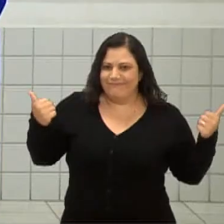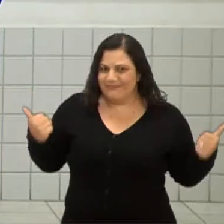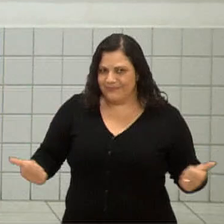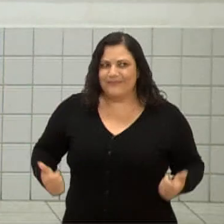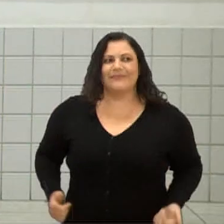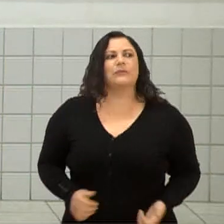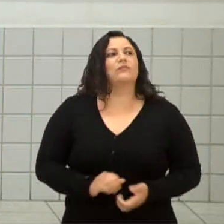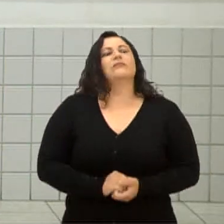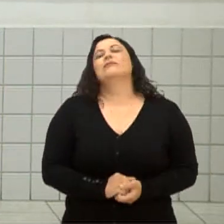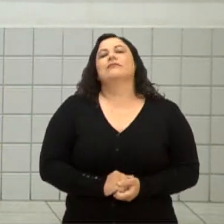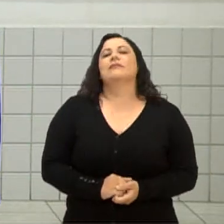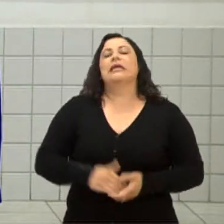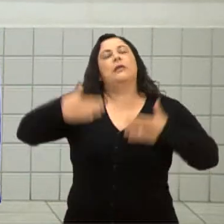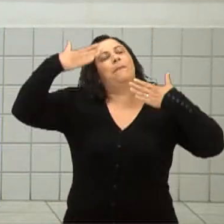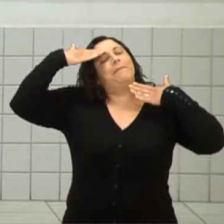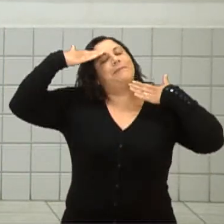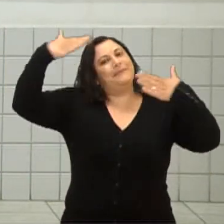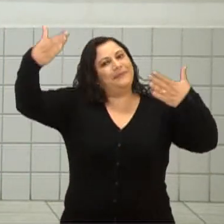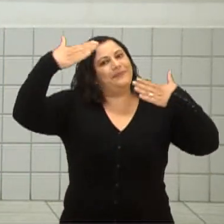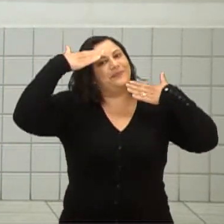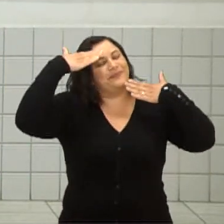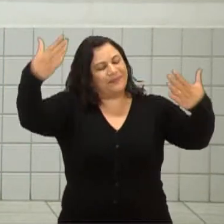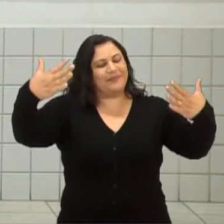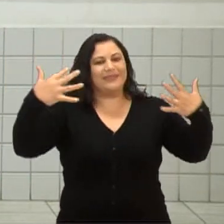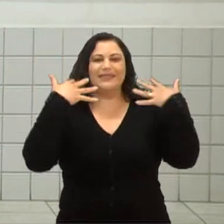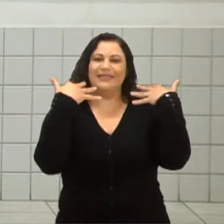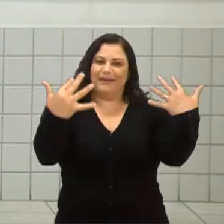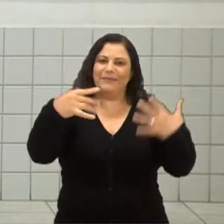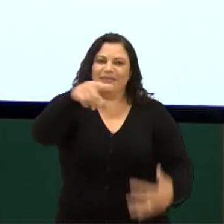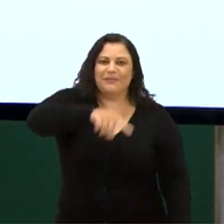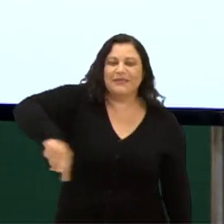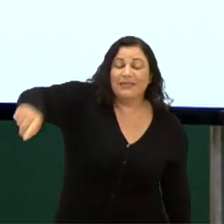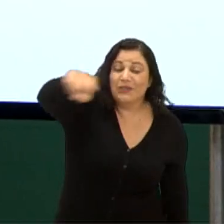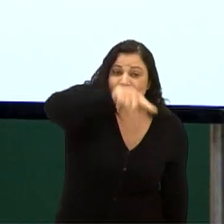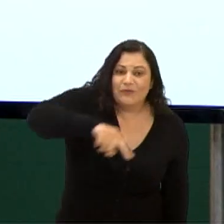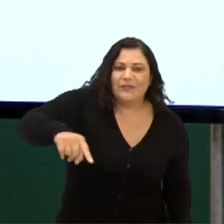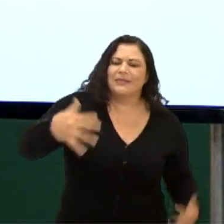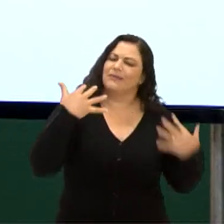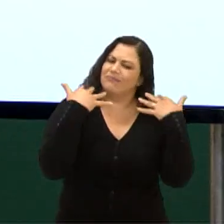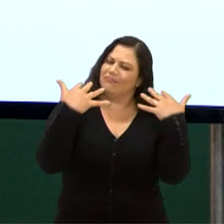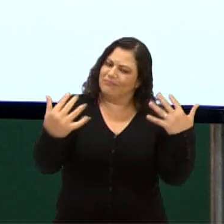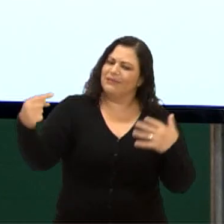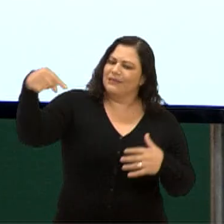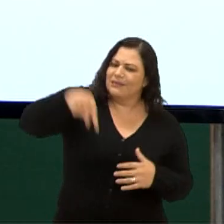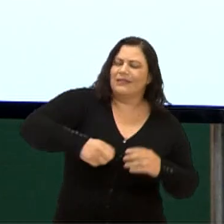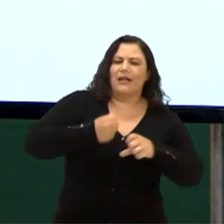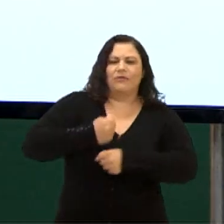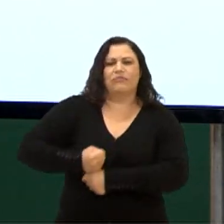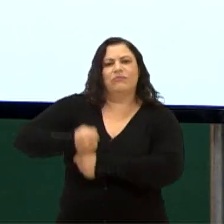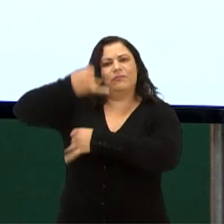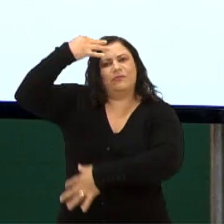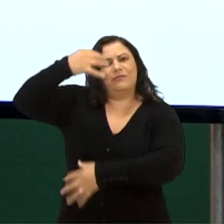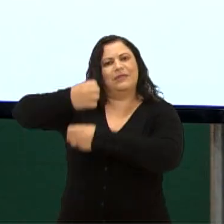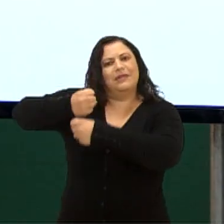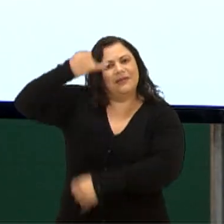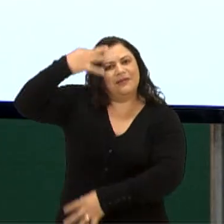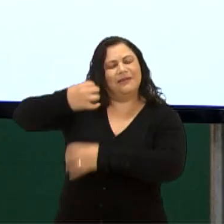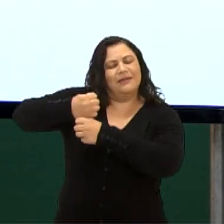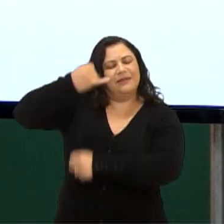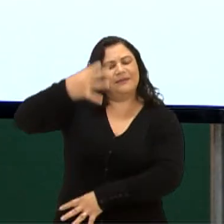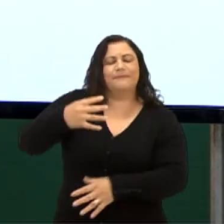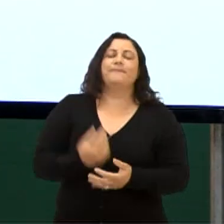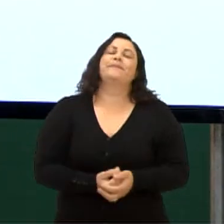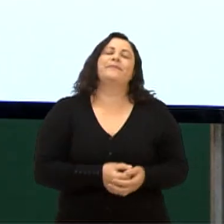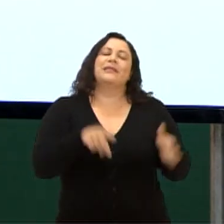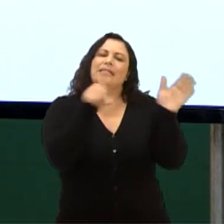certeza. Então, eu agradeço muito a participação de vocês, que vocês tenham participado no nosso chat, no nosso quiz. A gente prepara